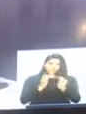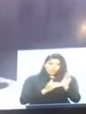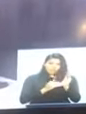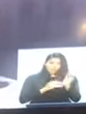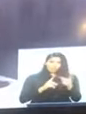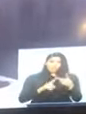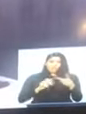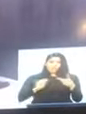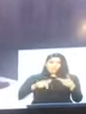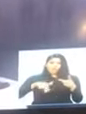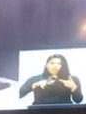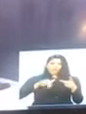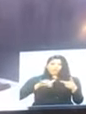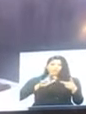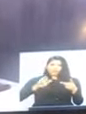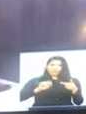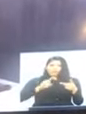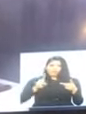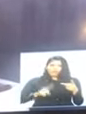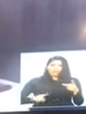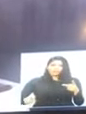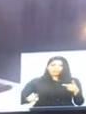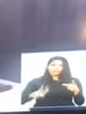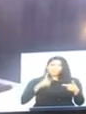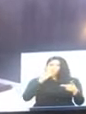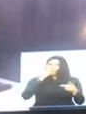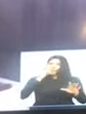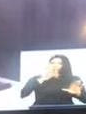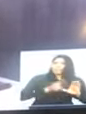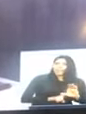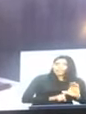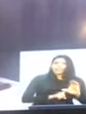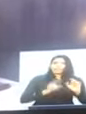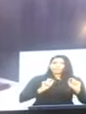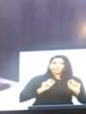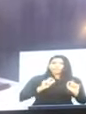Aquiraz devem muito ao prefeito Edson Sá. Muito obrigado.